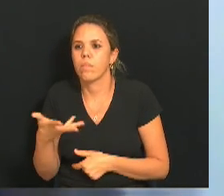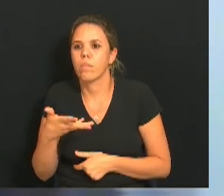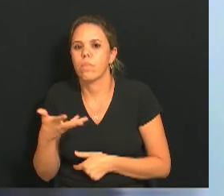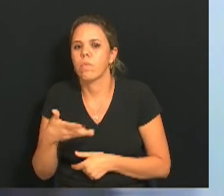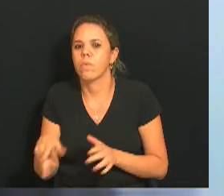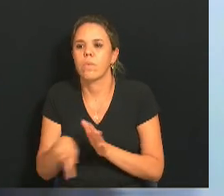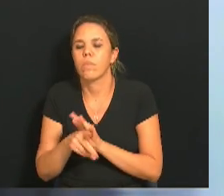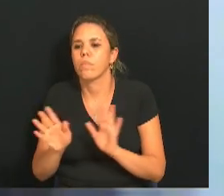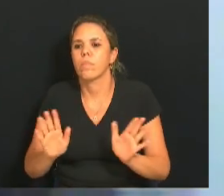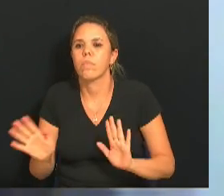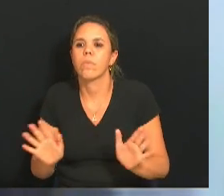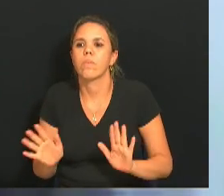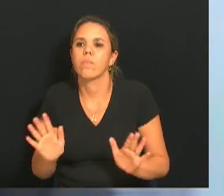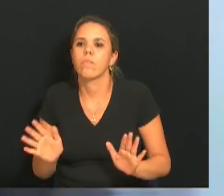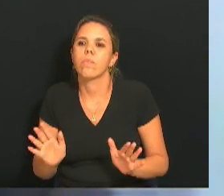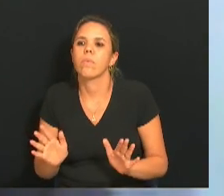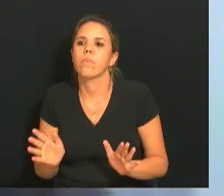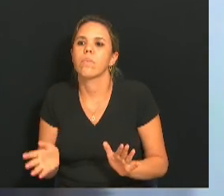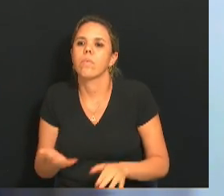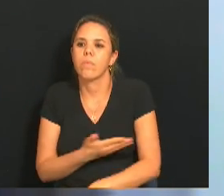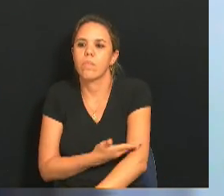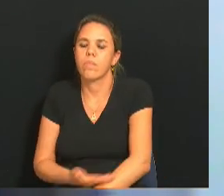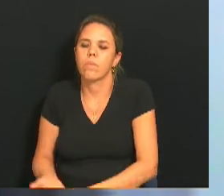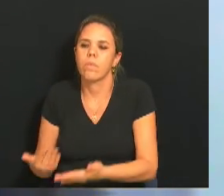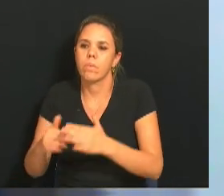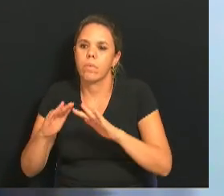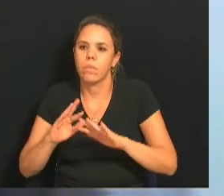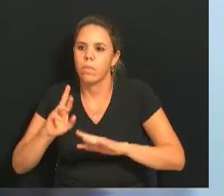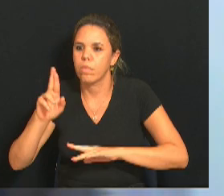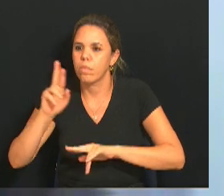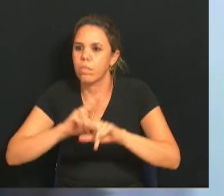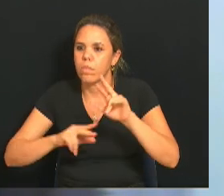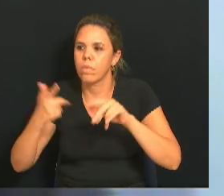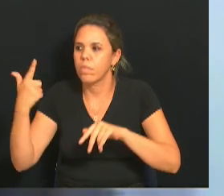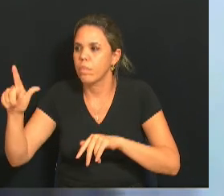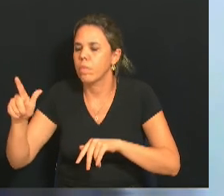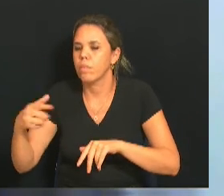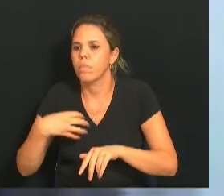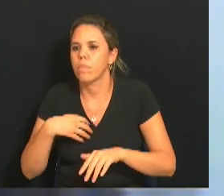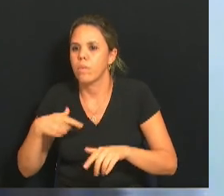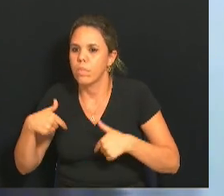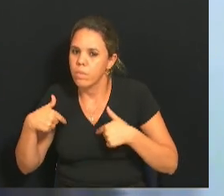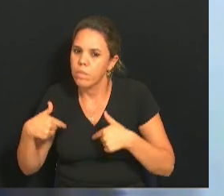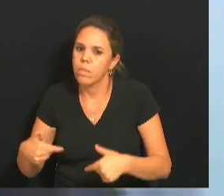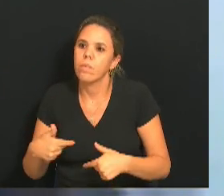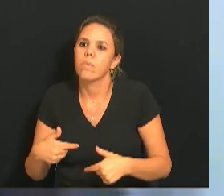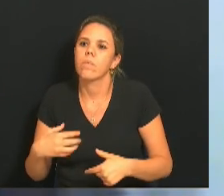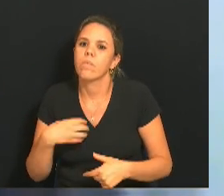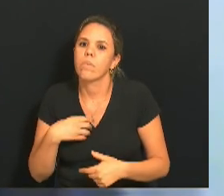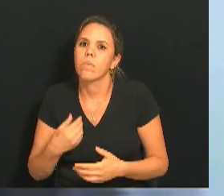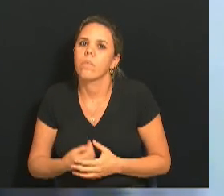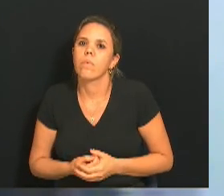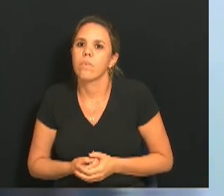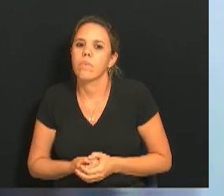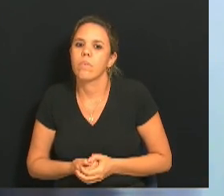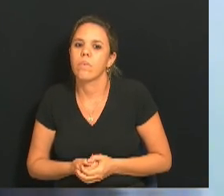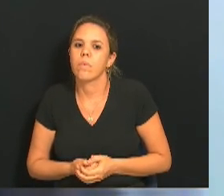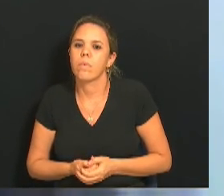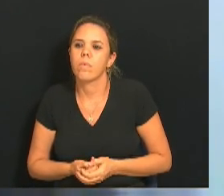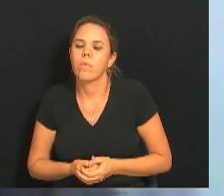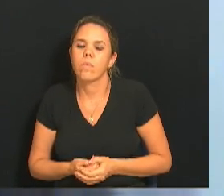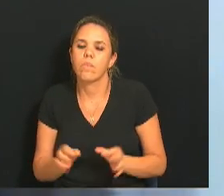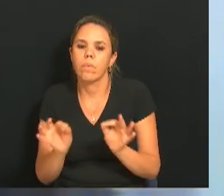específico, já é cultura daquela escola e de várias outras agir dessa maneira. Então, ela não